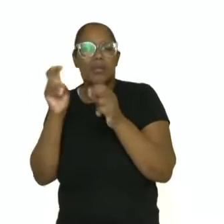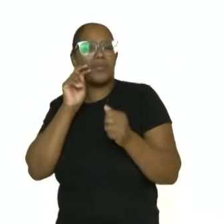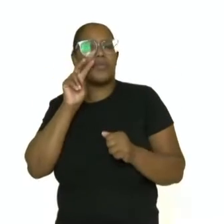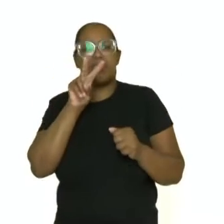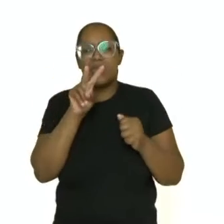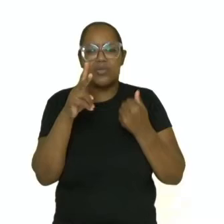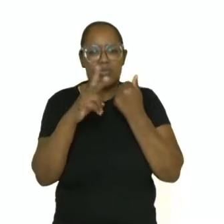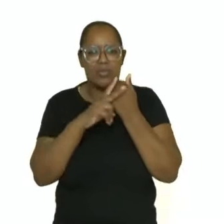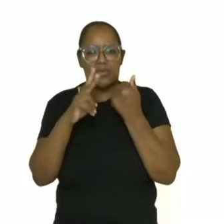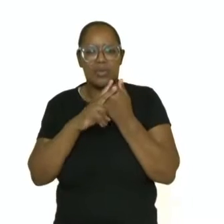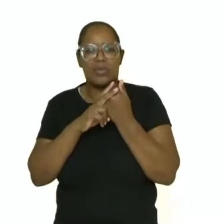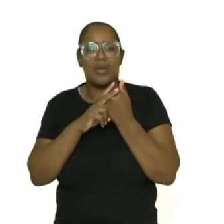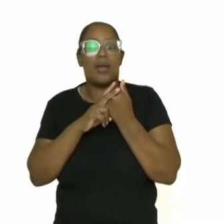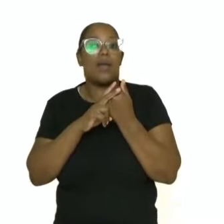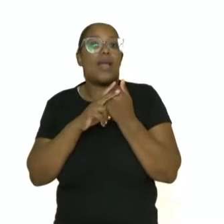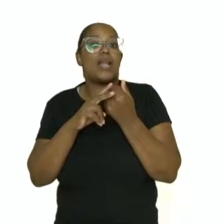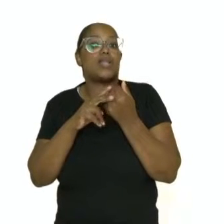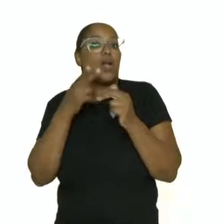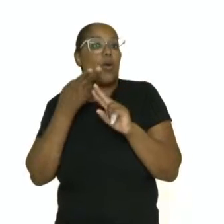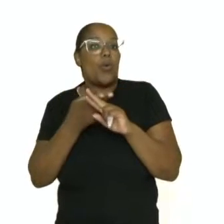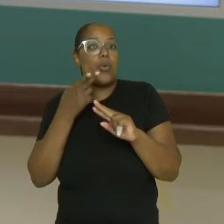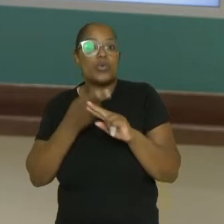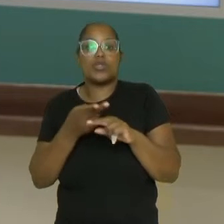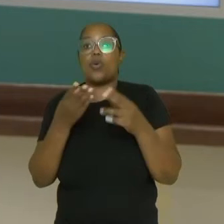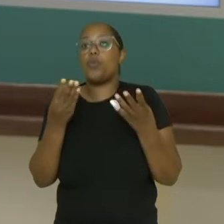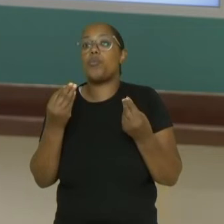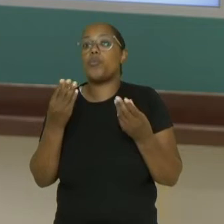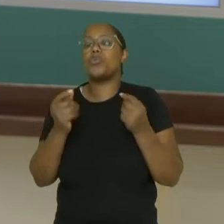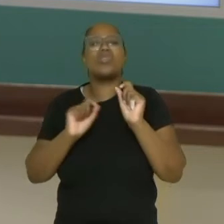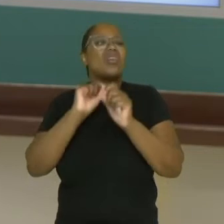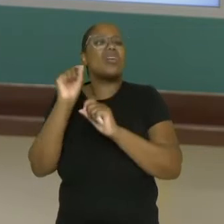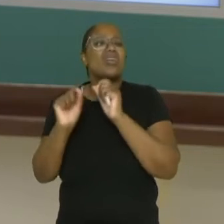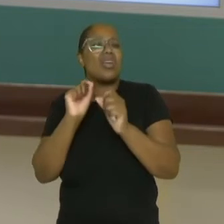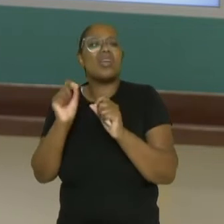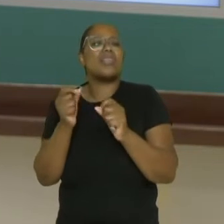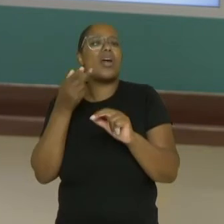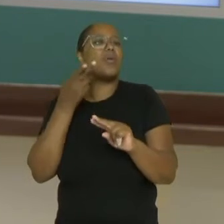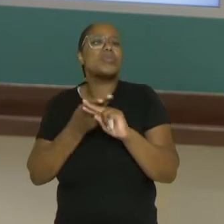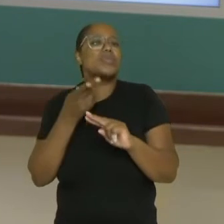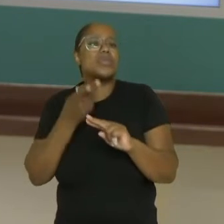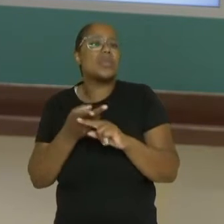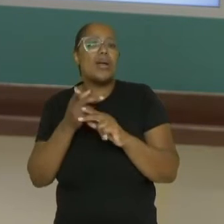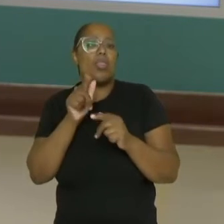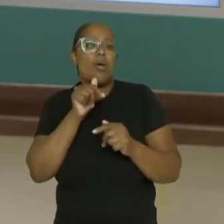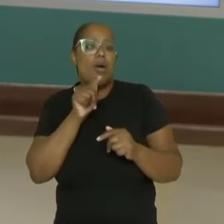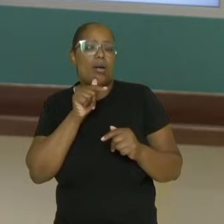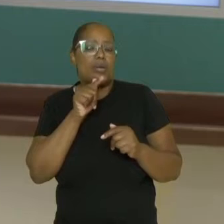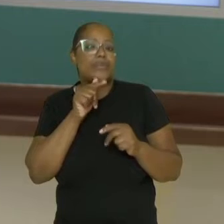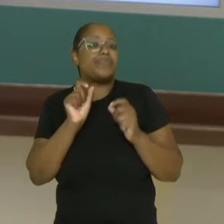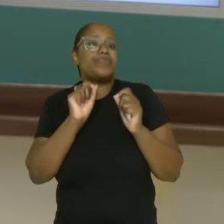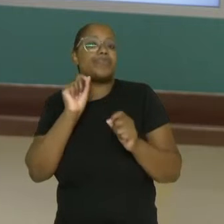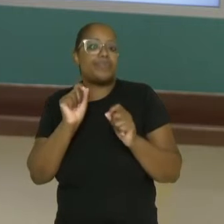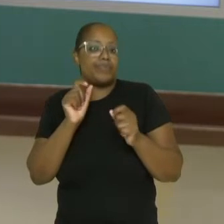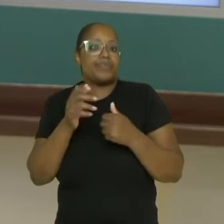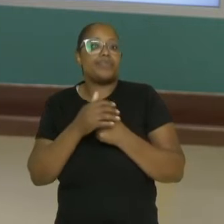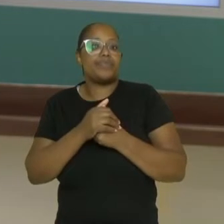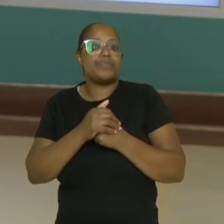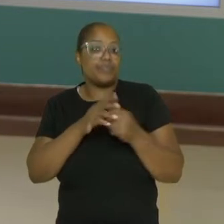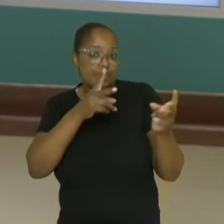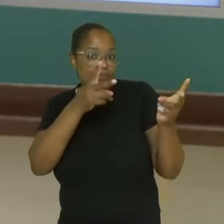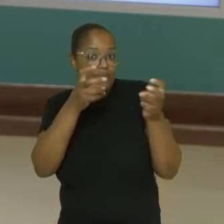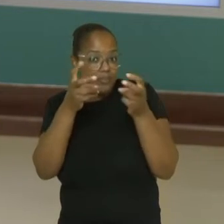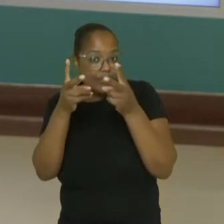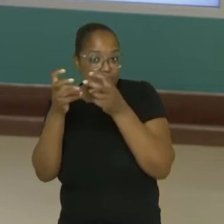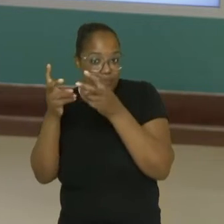verbo, né? Consomem, né? Quem está consumindo? Quem é o consumidor desta água? Né?